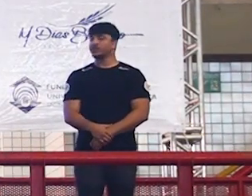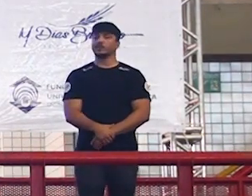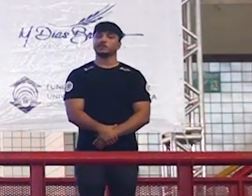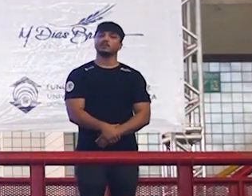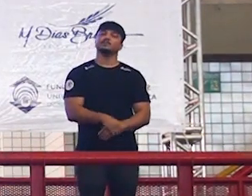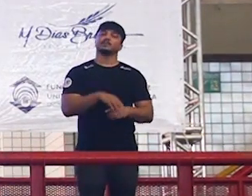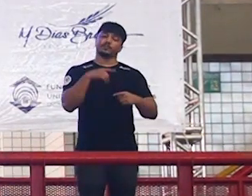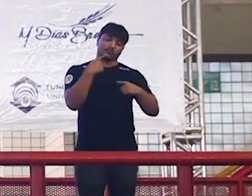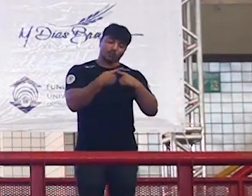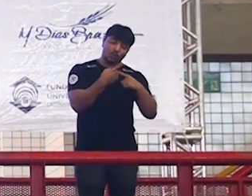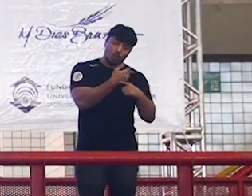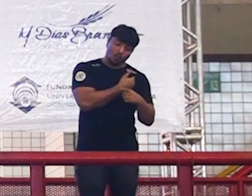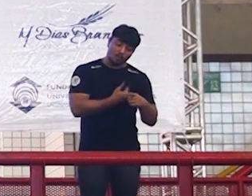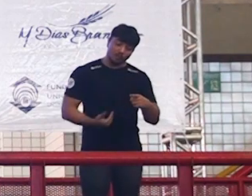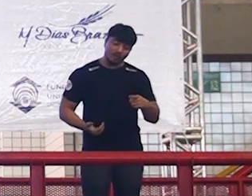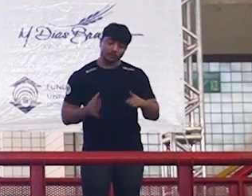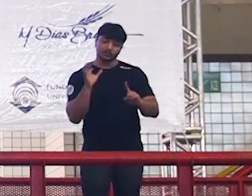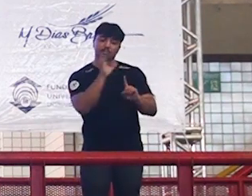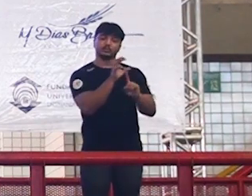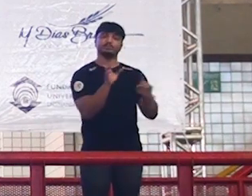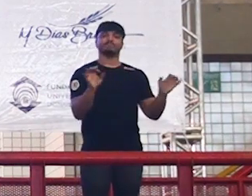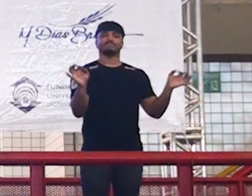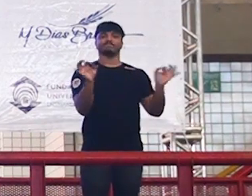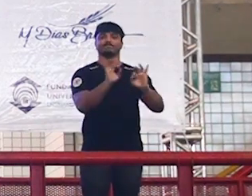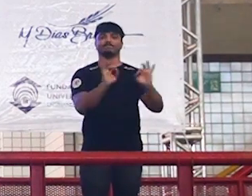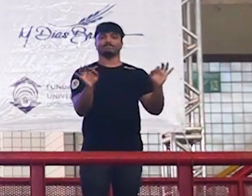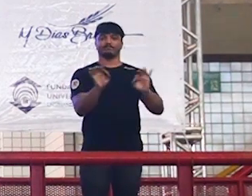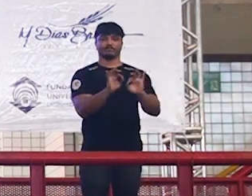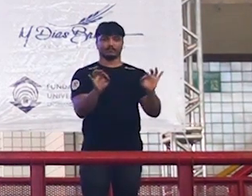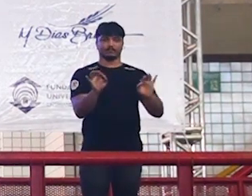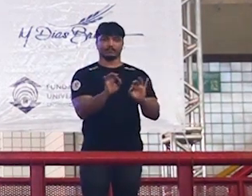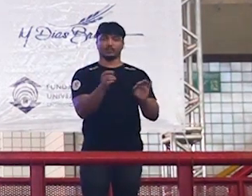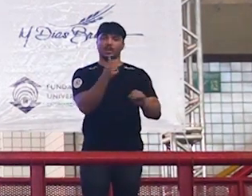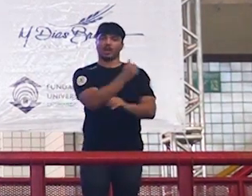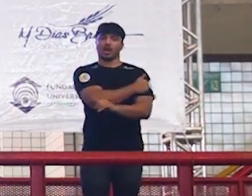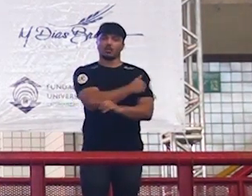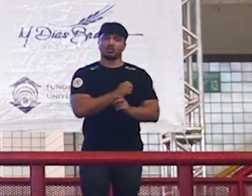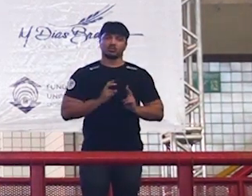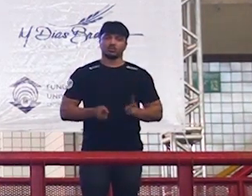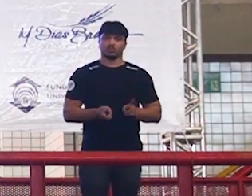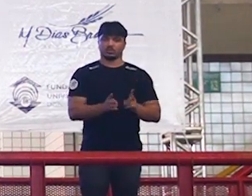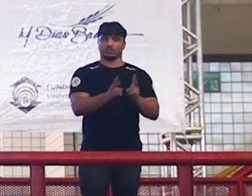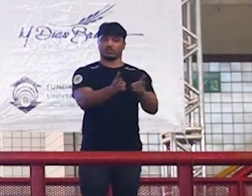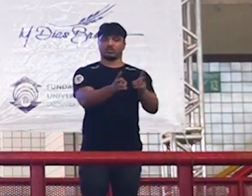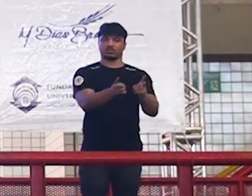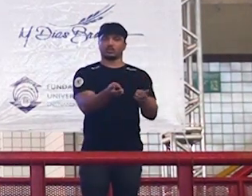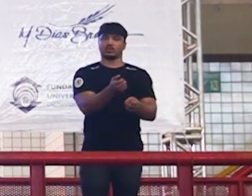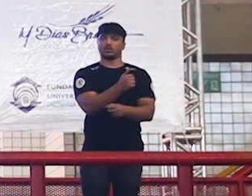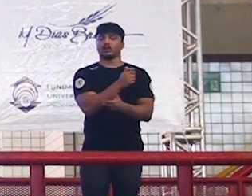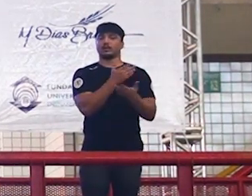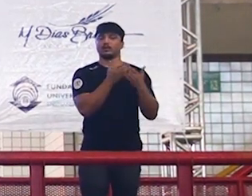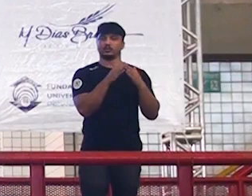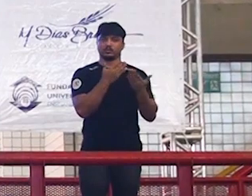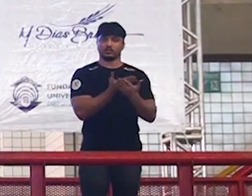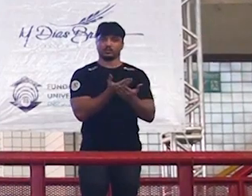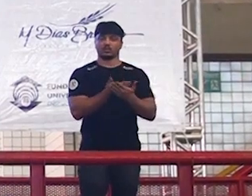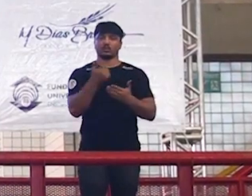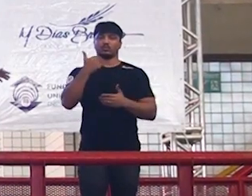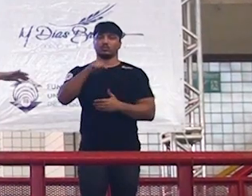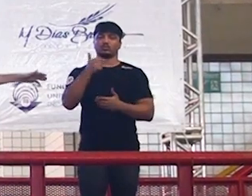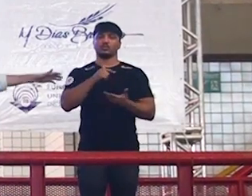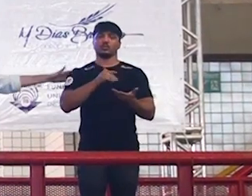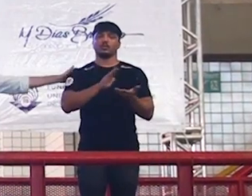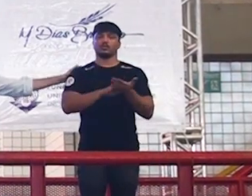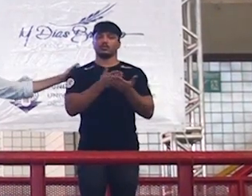Porque o governo não está dando condições para esse aluno se manter em uma escola. Não